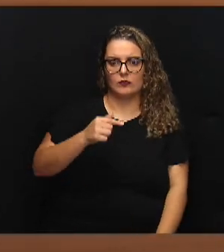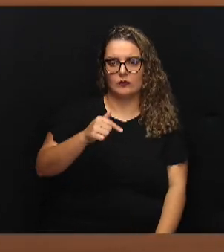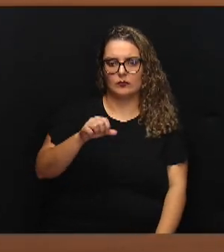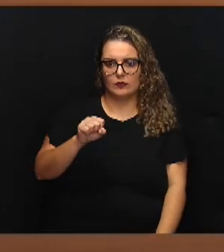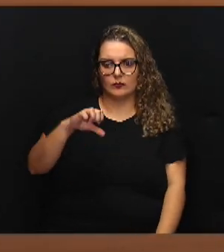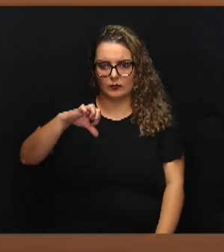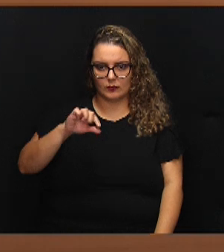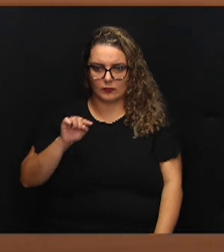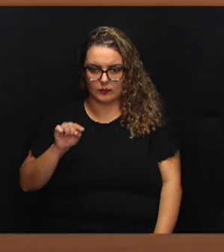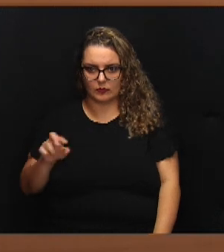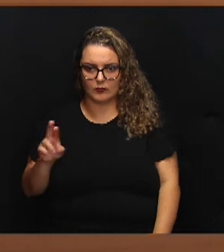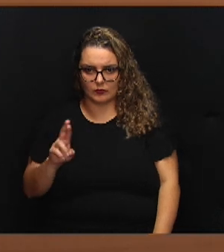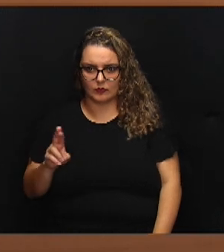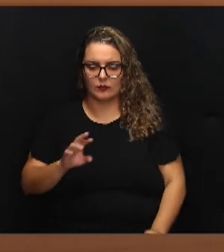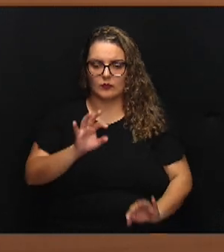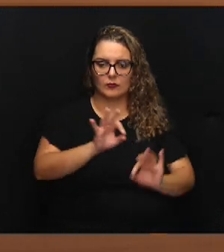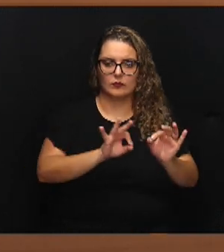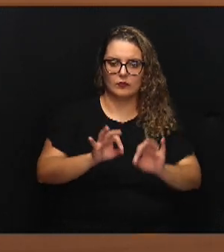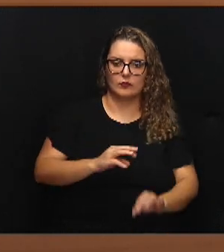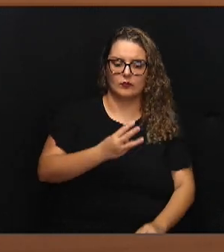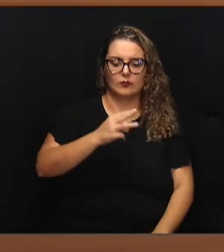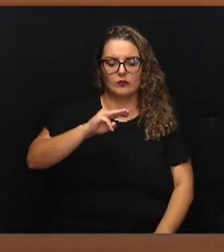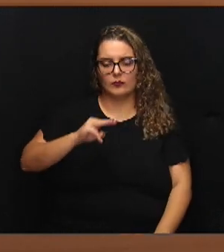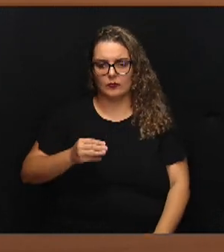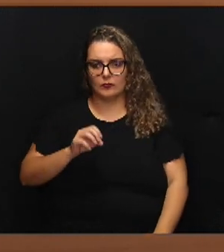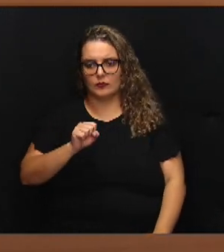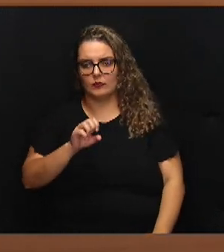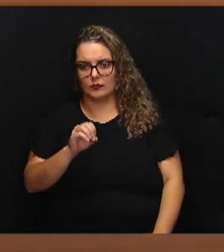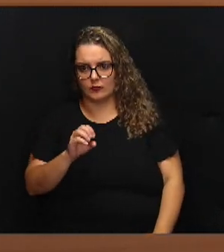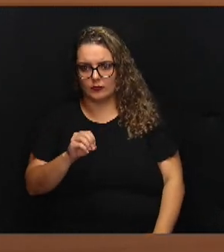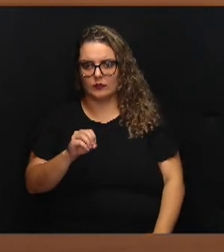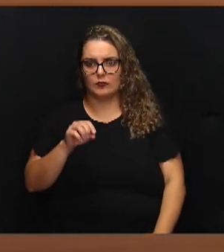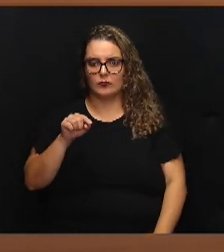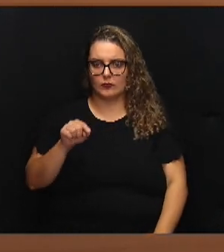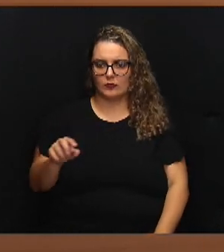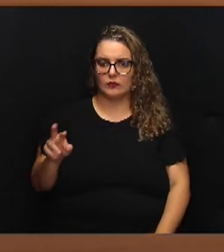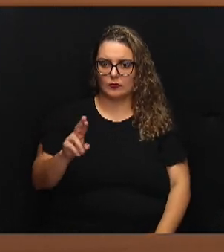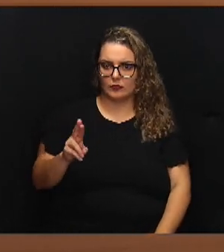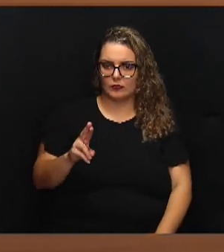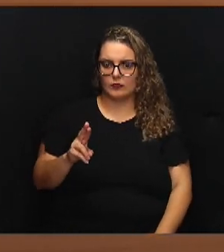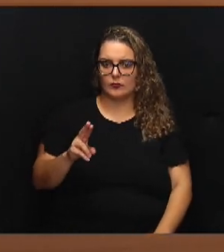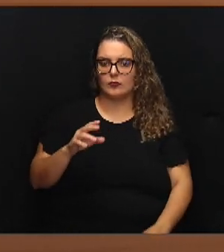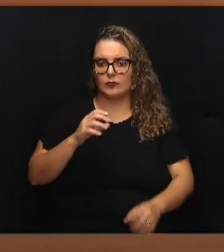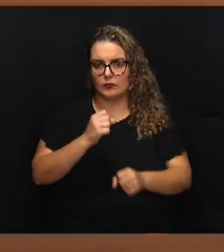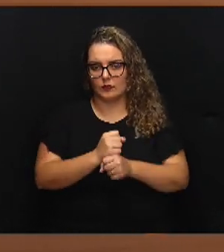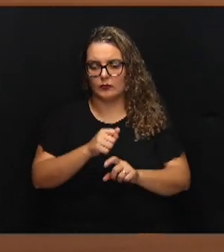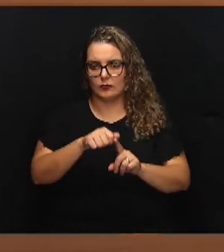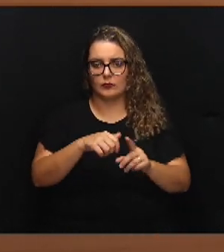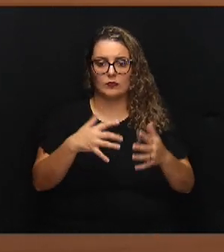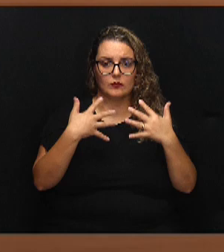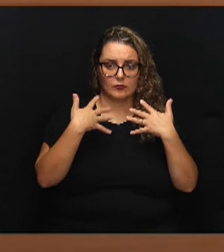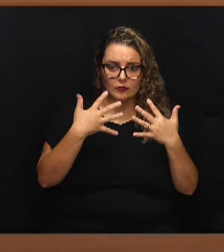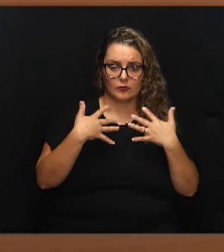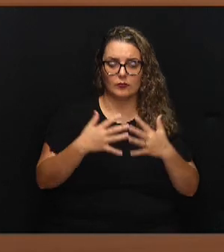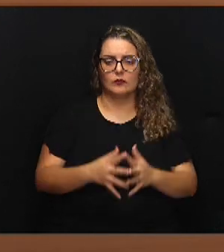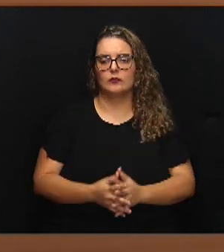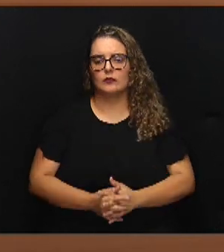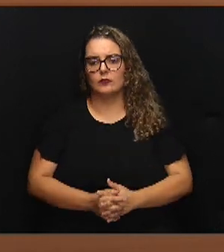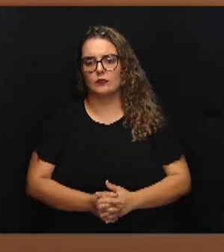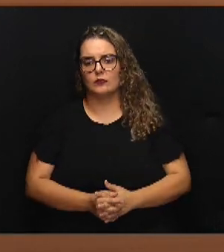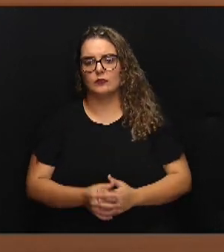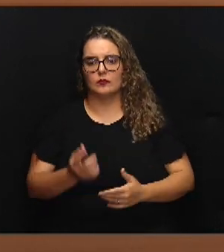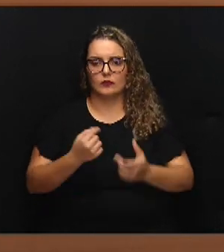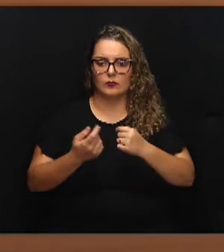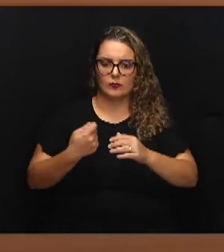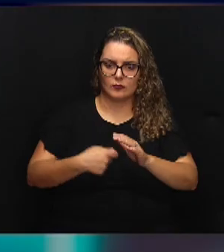3.789.000 e planejamento cerca de R$ 3.800.000. Chegando assim em janeiro um valor, né, investido